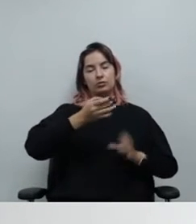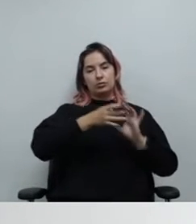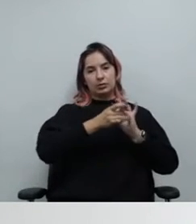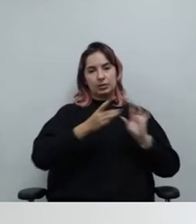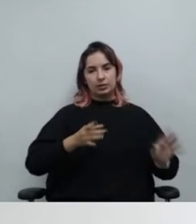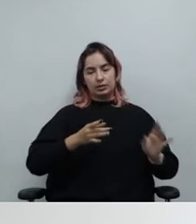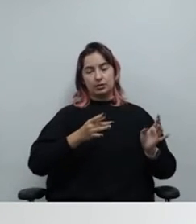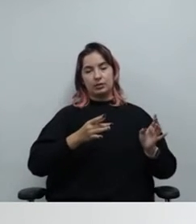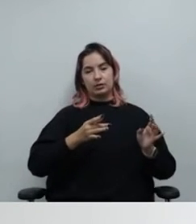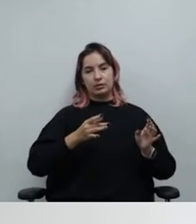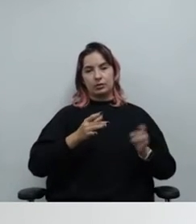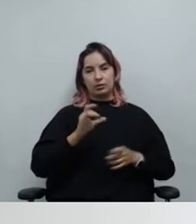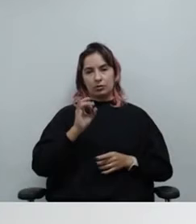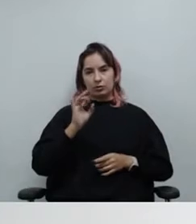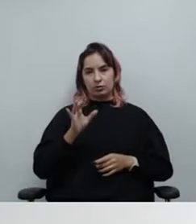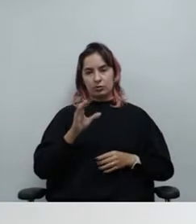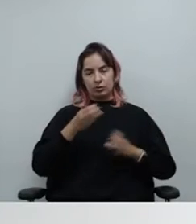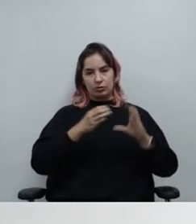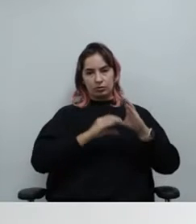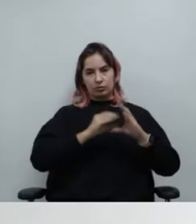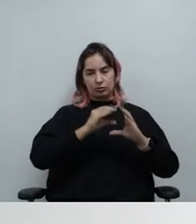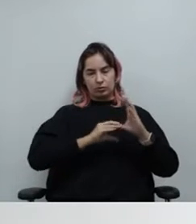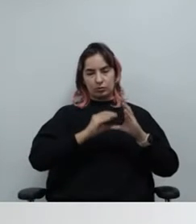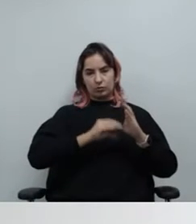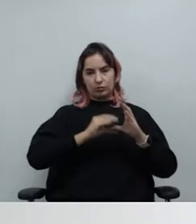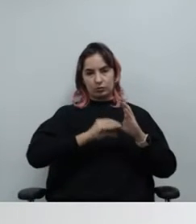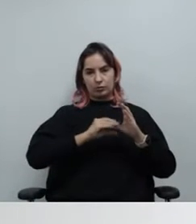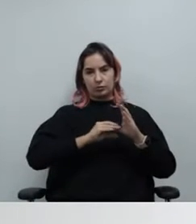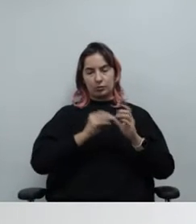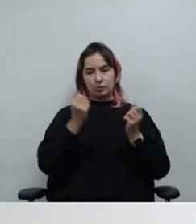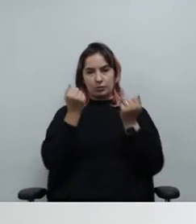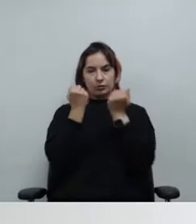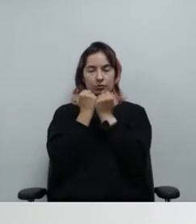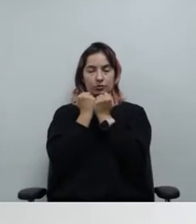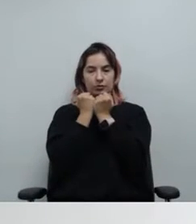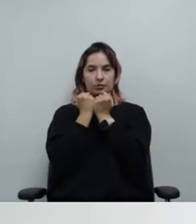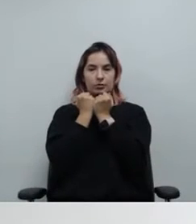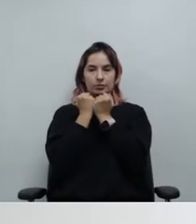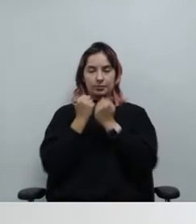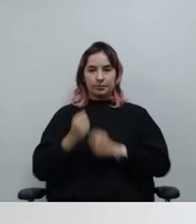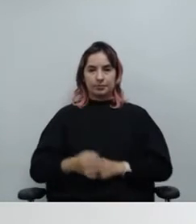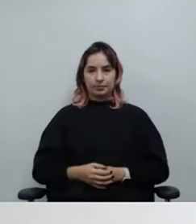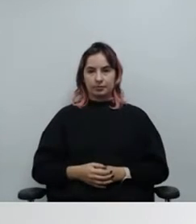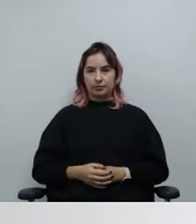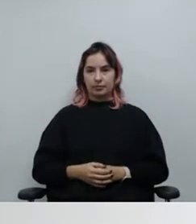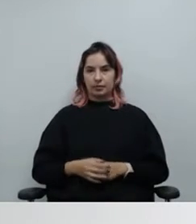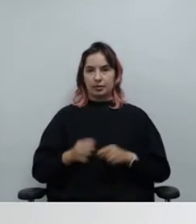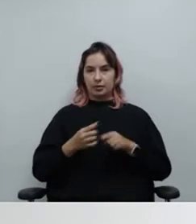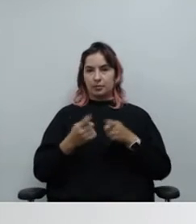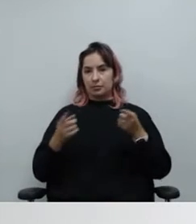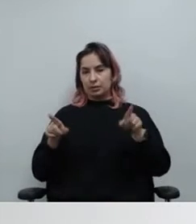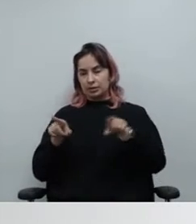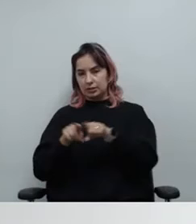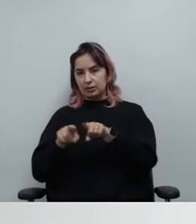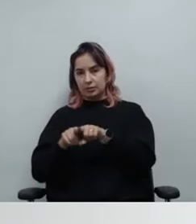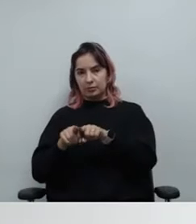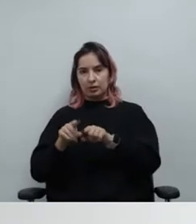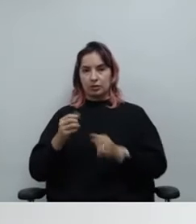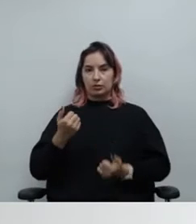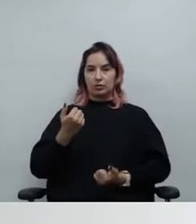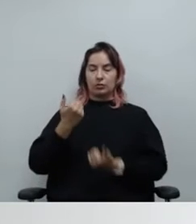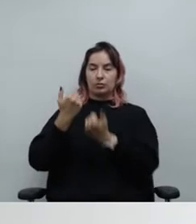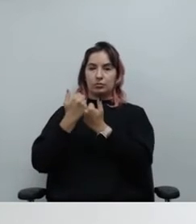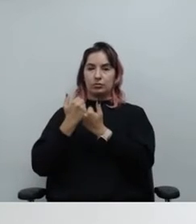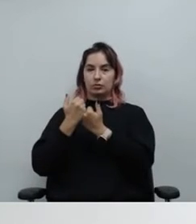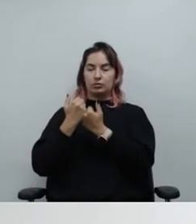que vem regendo não só os concursos públicos de defensoras e defensores, mas também do quadro de apoio